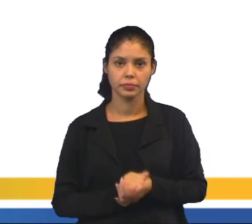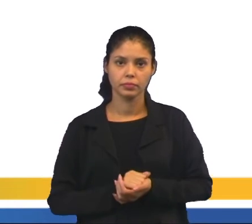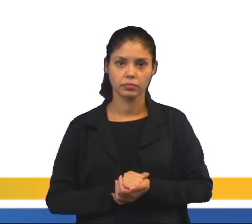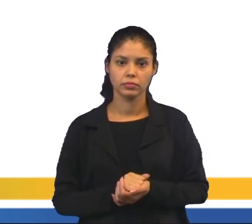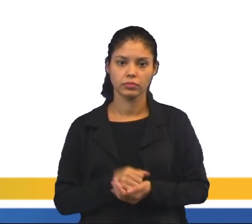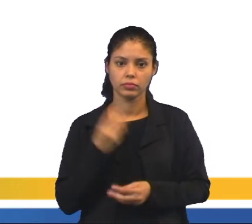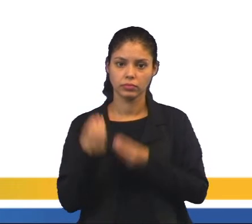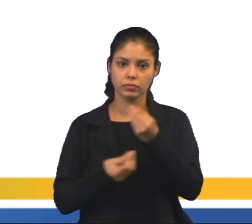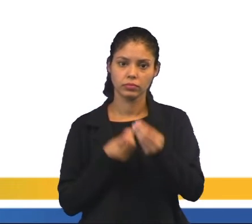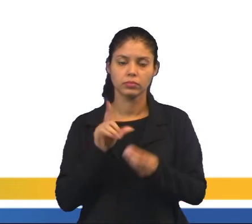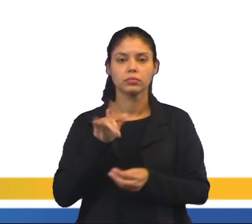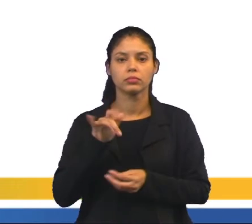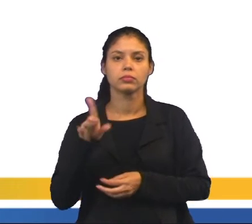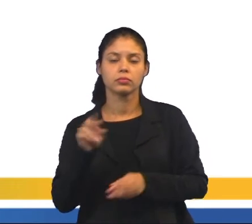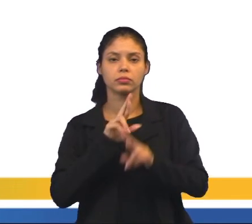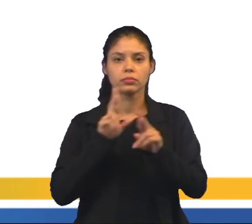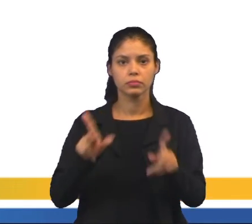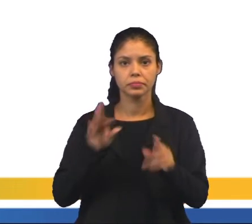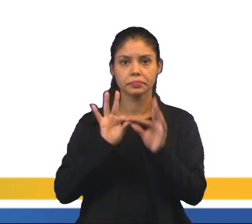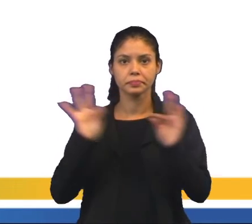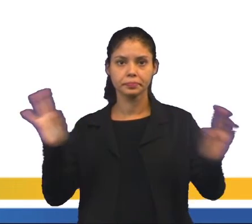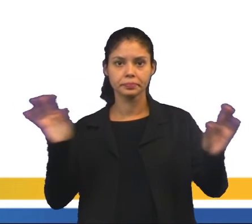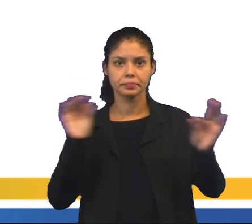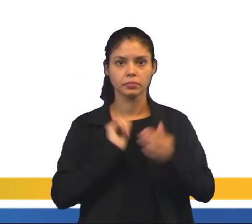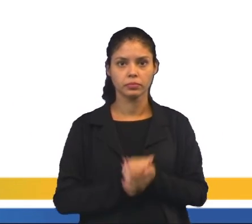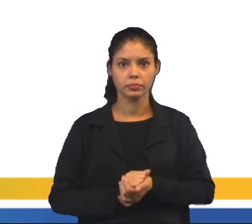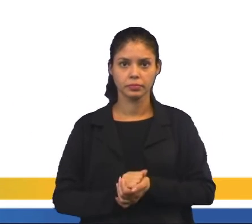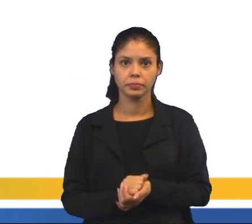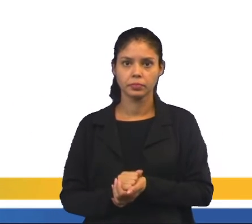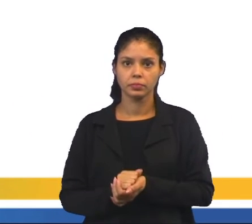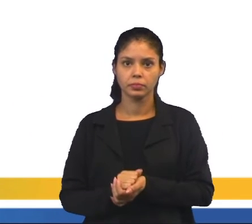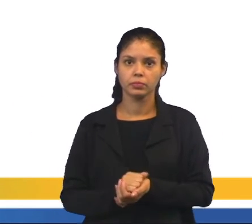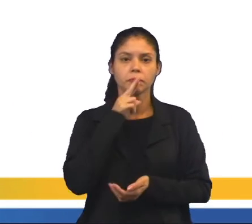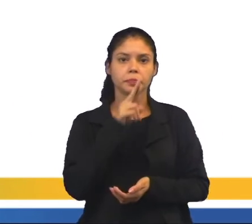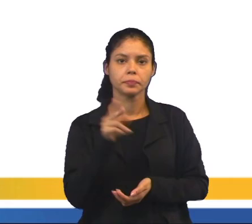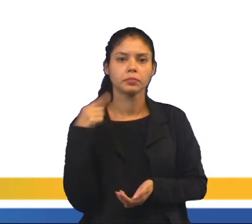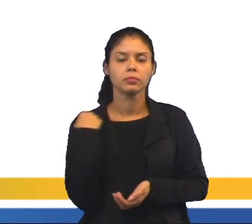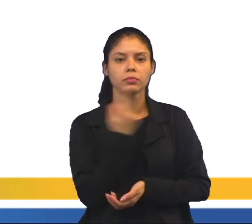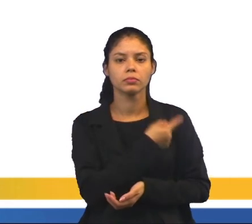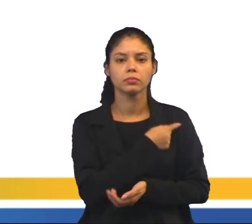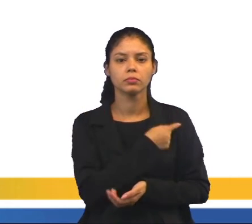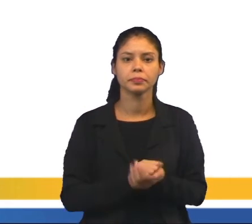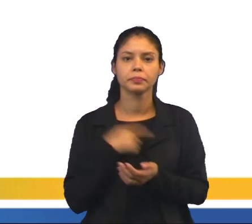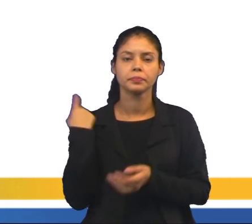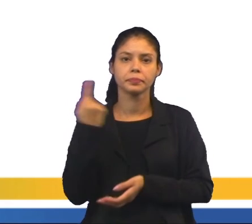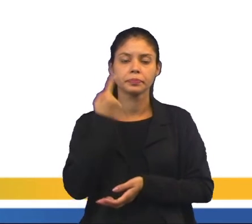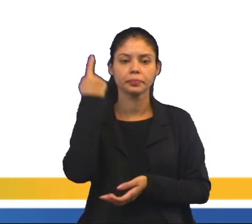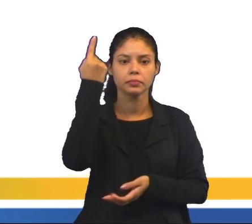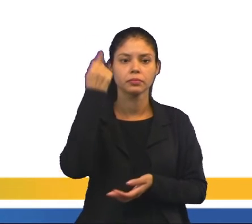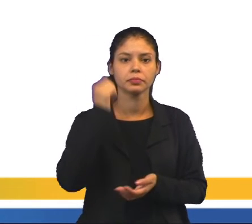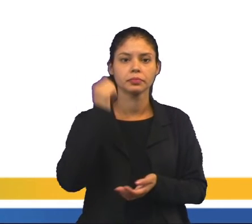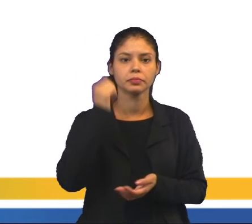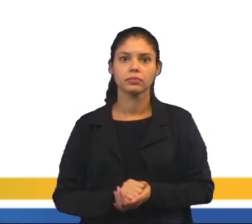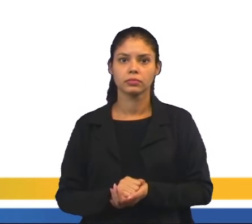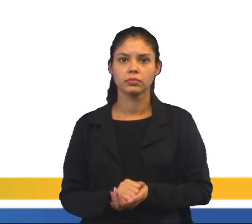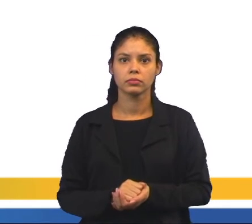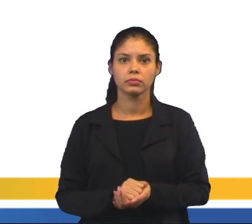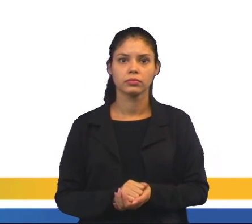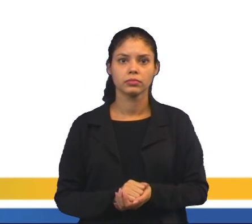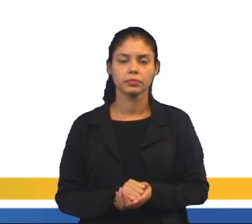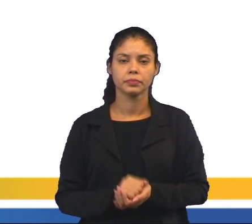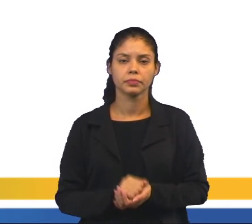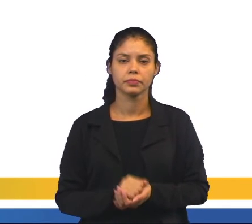tá, como lado de diferente medida. Iremos calcular a altura relativa a esse